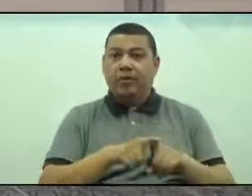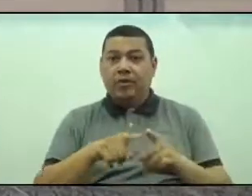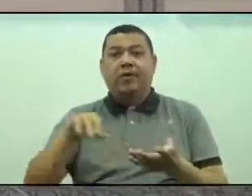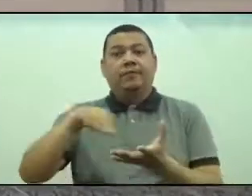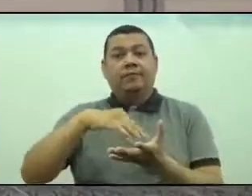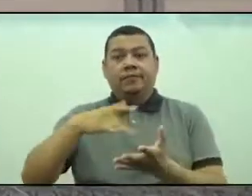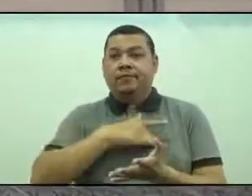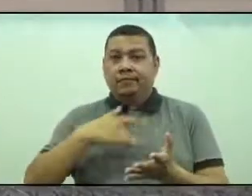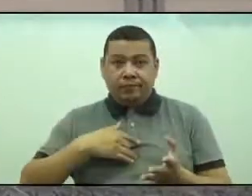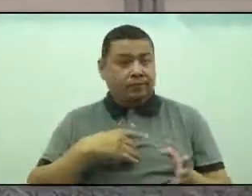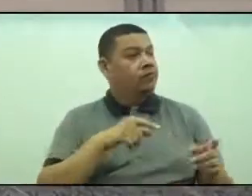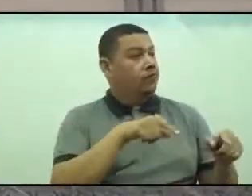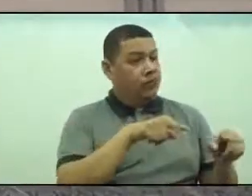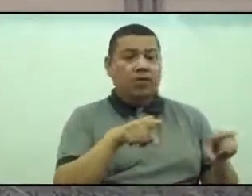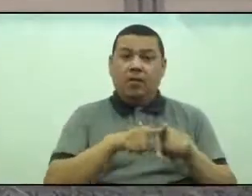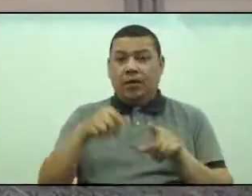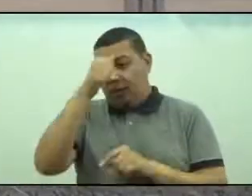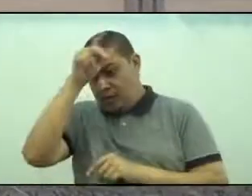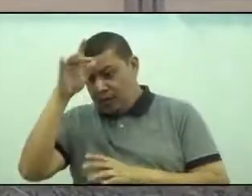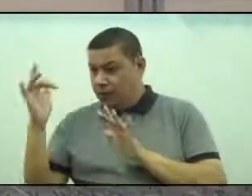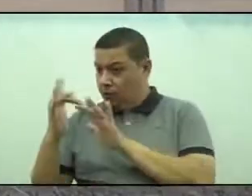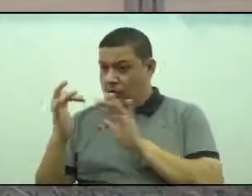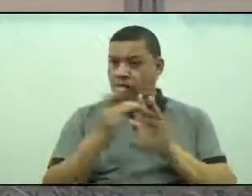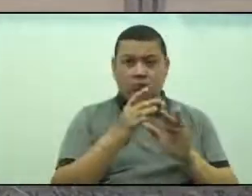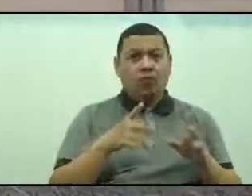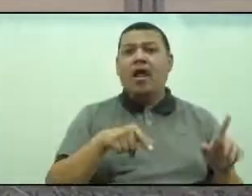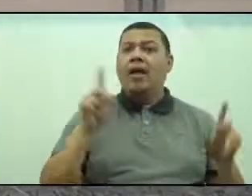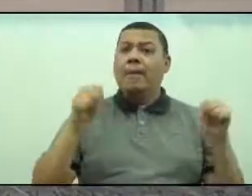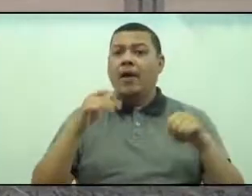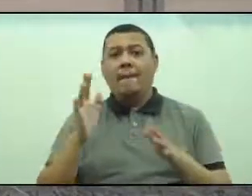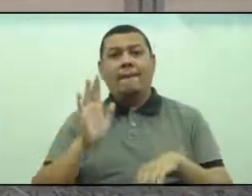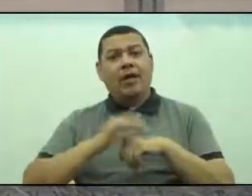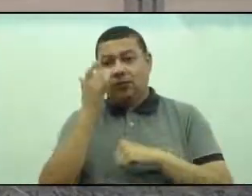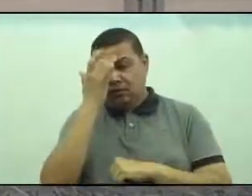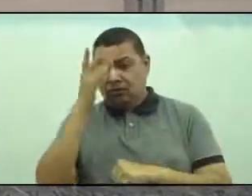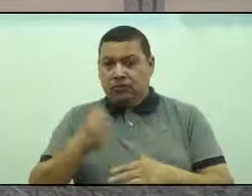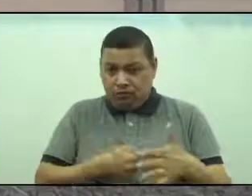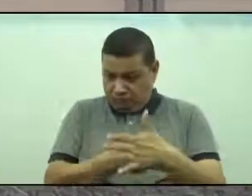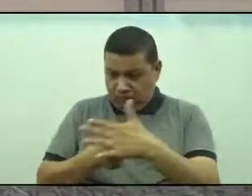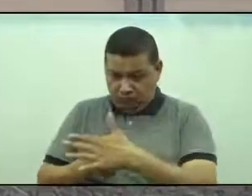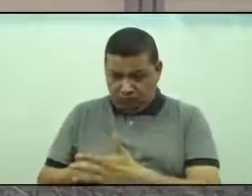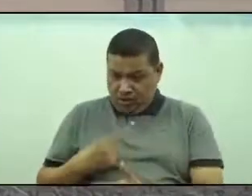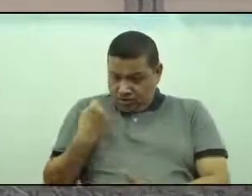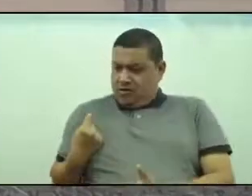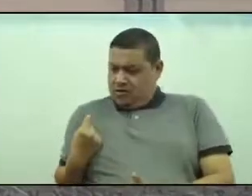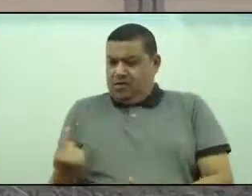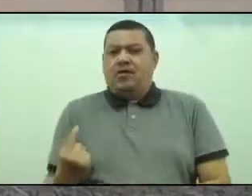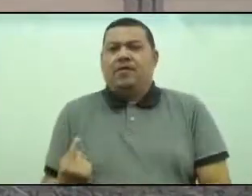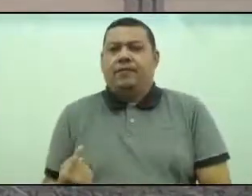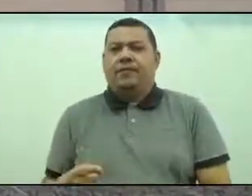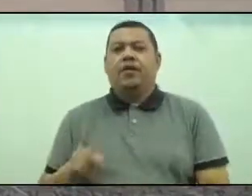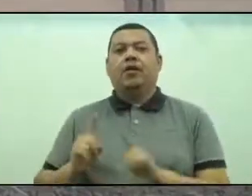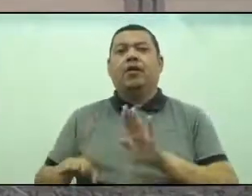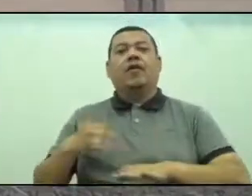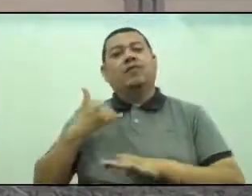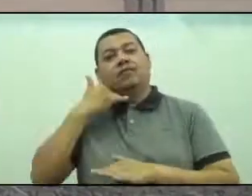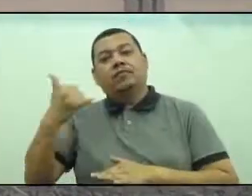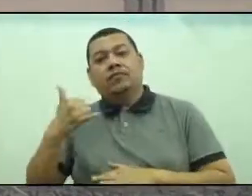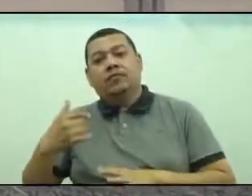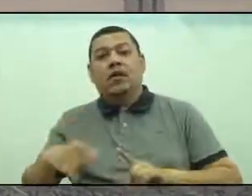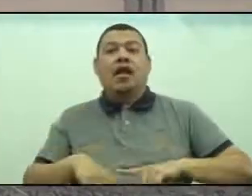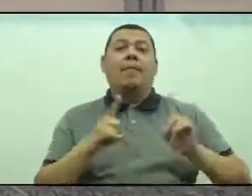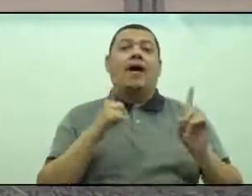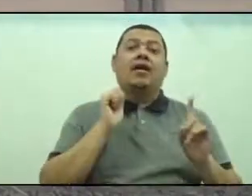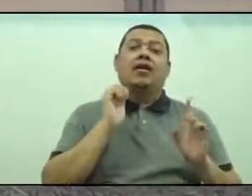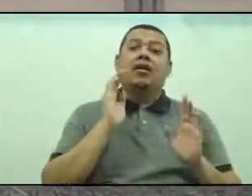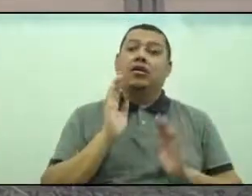chefe do executivo, o prefeito Adailton Fúria. Por isso, a gente consegue cobrar pessoalmente, às vezes, o prefeito por ligação. Já no caso das